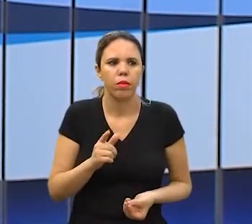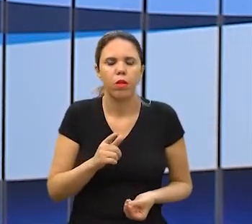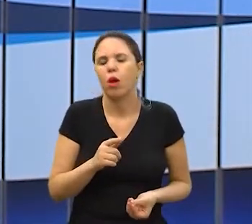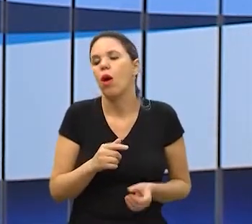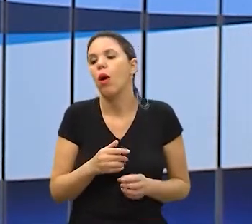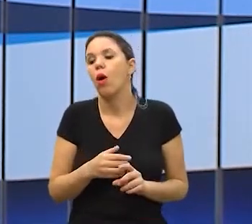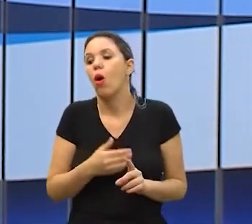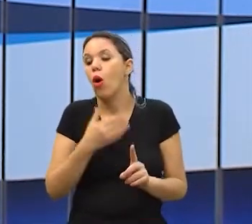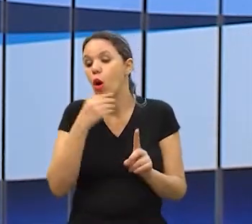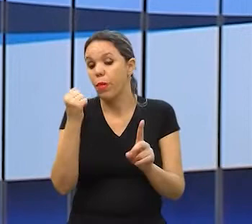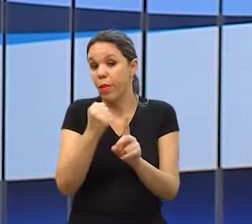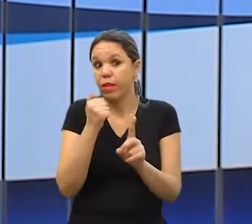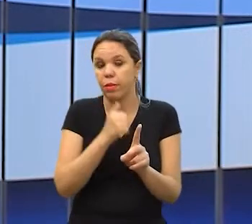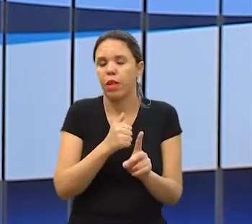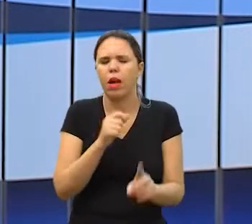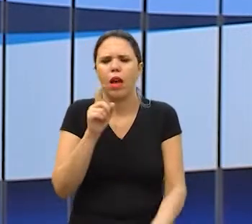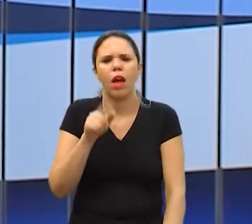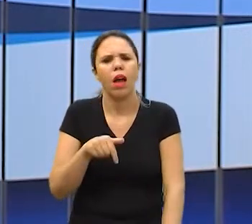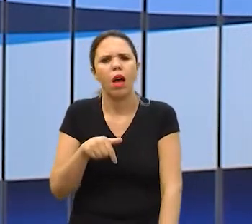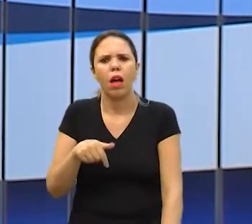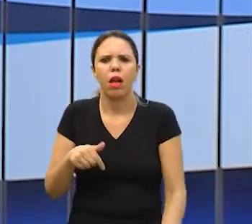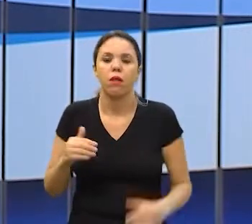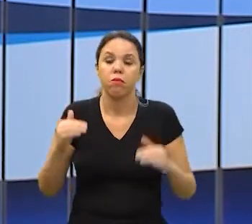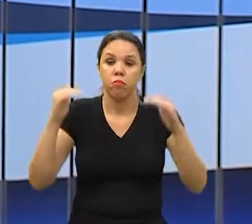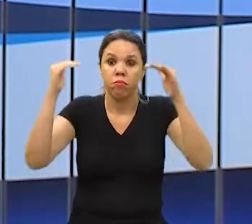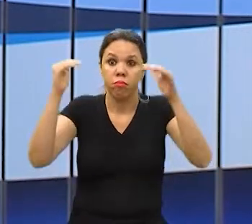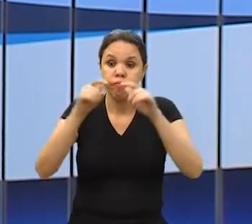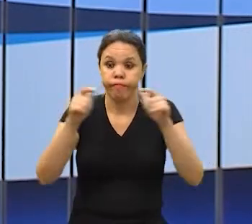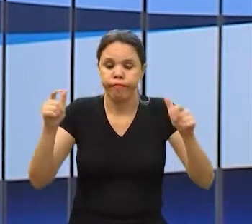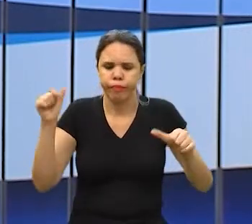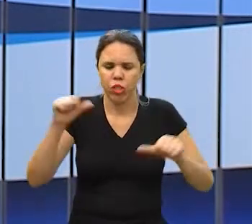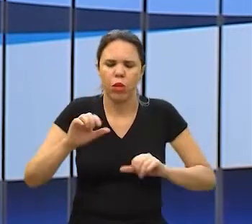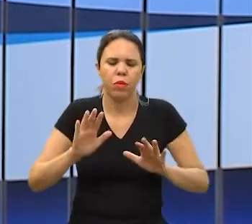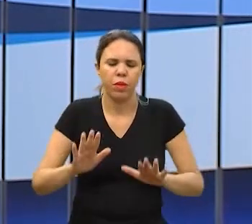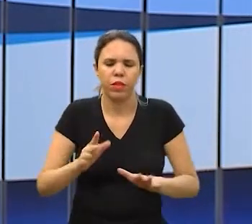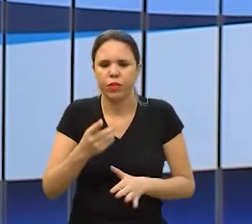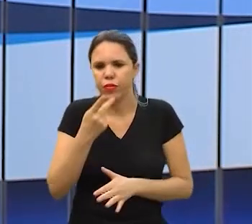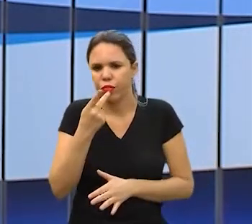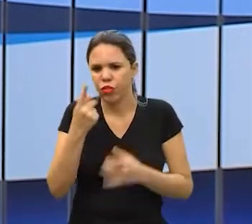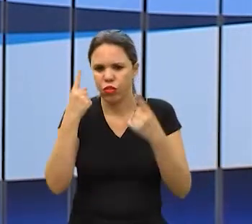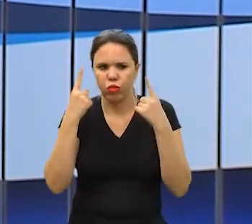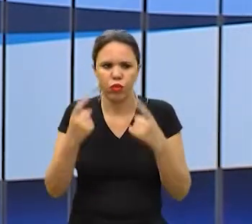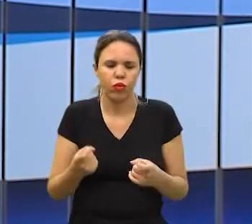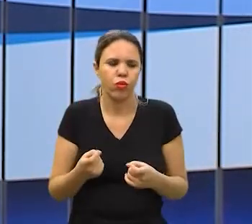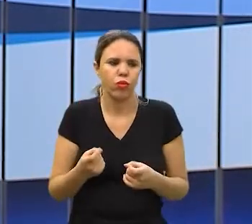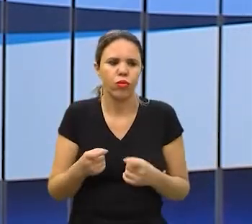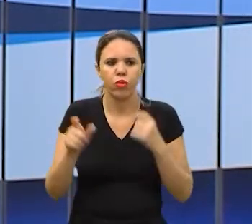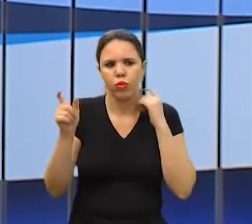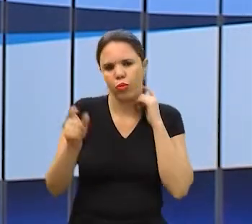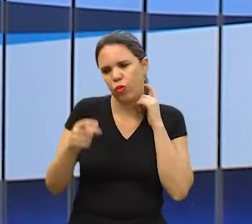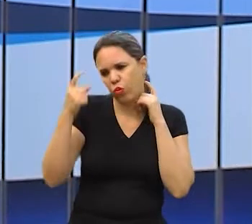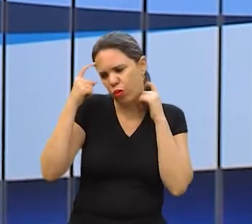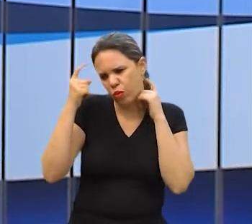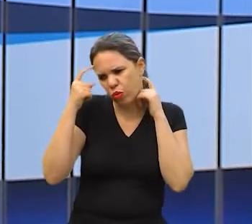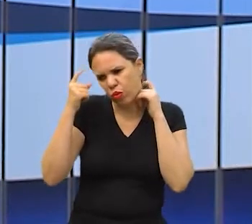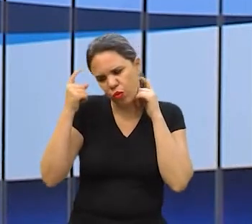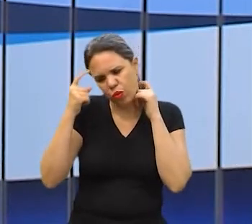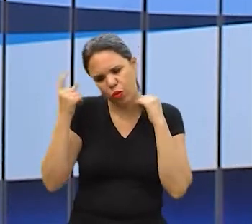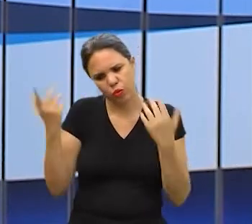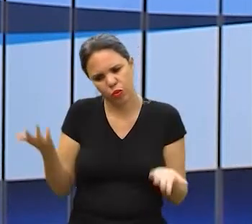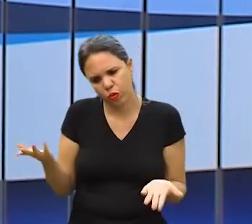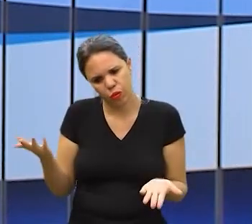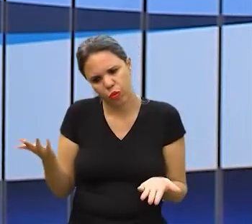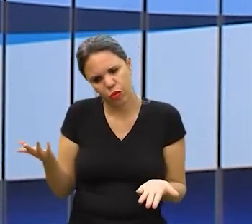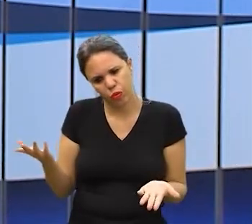que o feminicídio é a ponta do iceberg, mas, por exemplo, quando se fala em violência, a pessoa pensa muito na